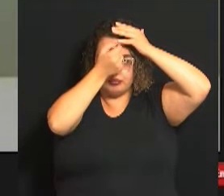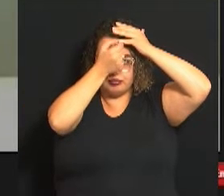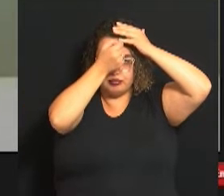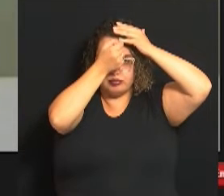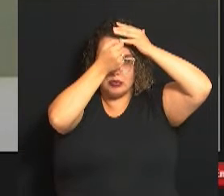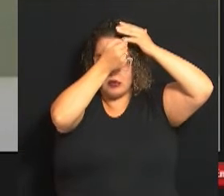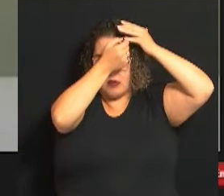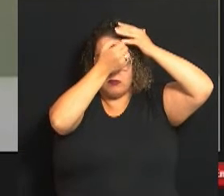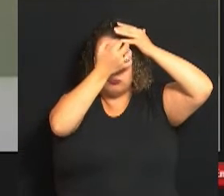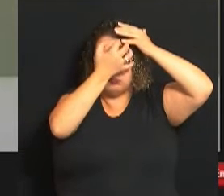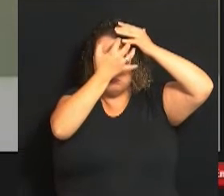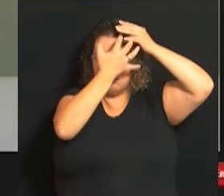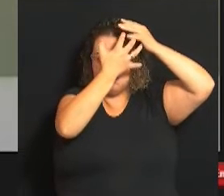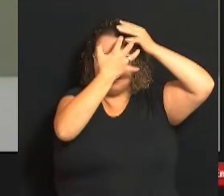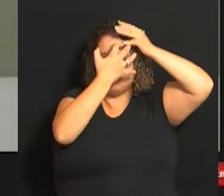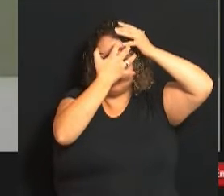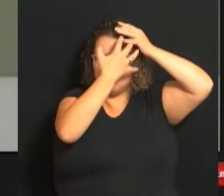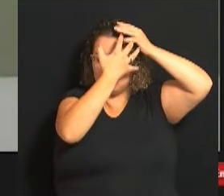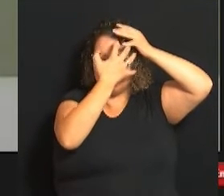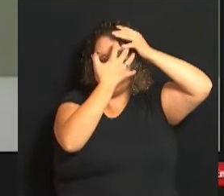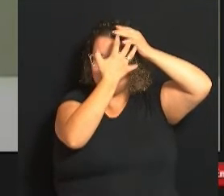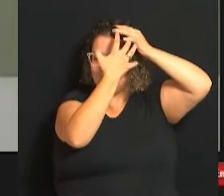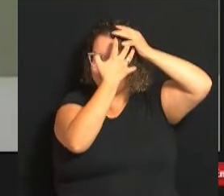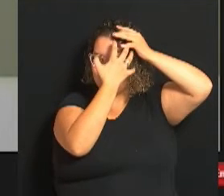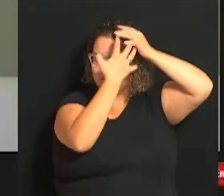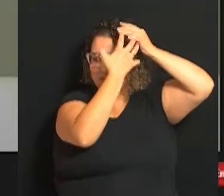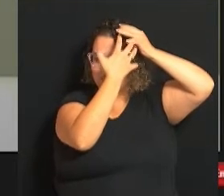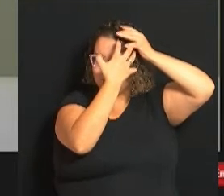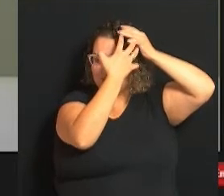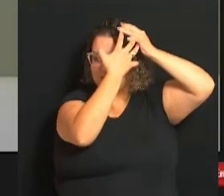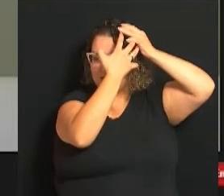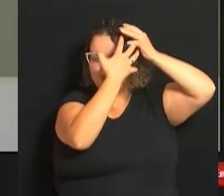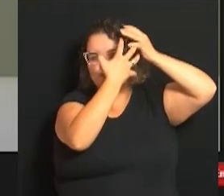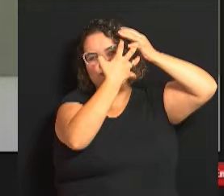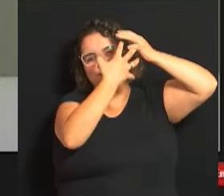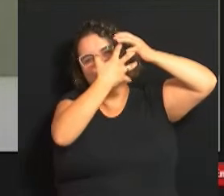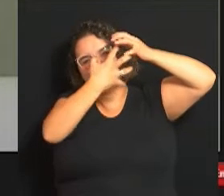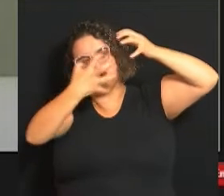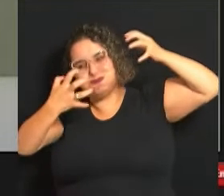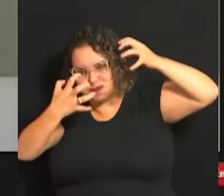uma expansão celular dentro do cérebro,